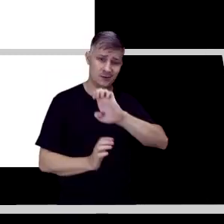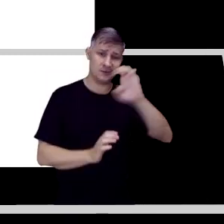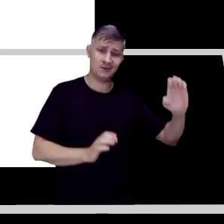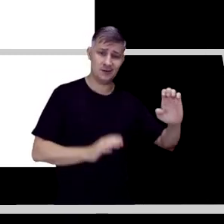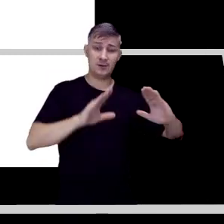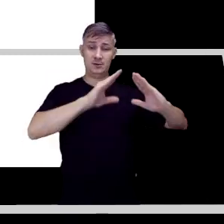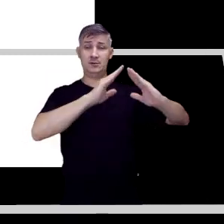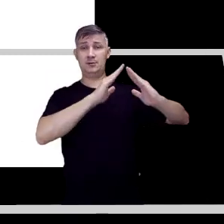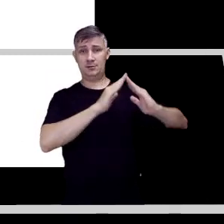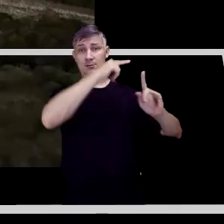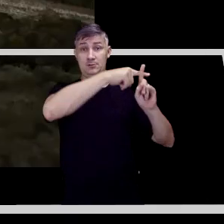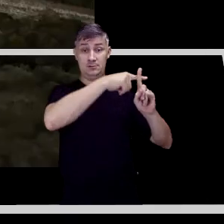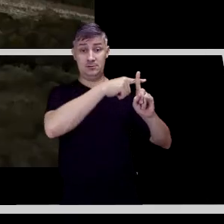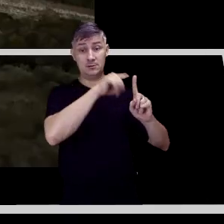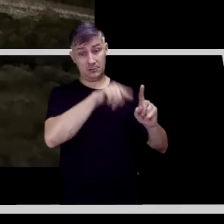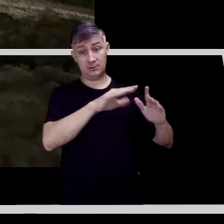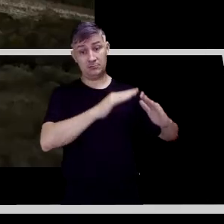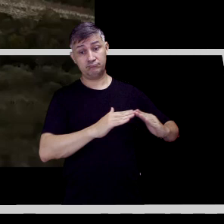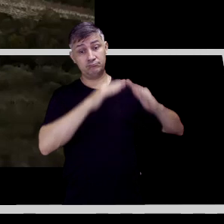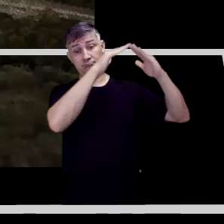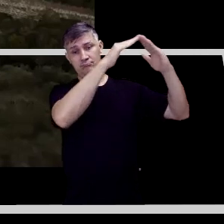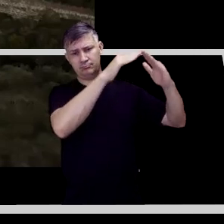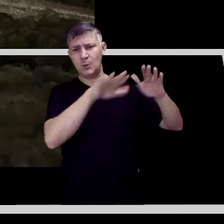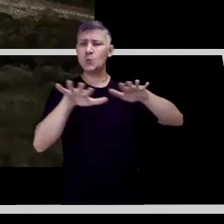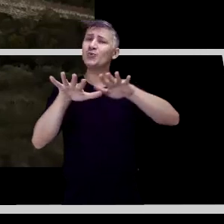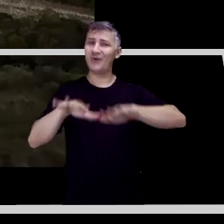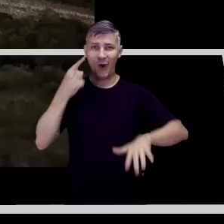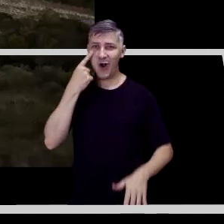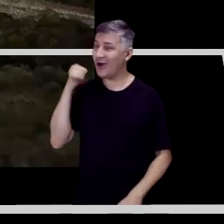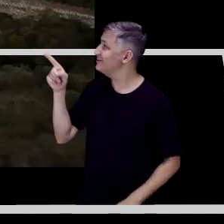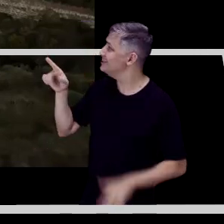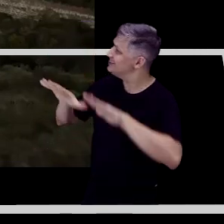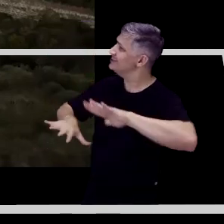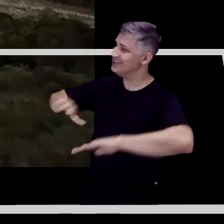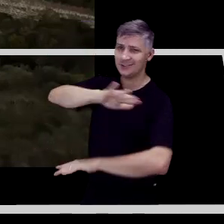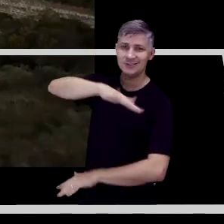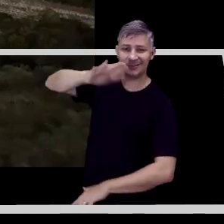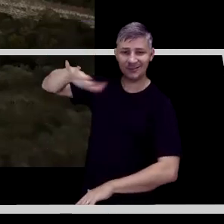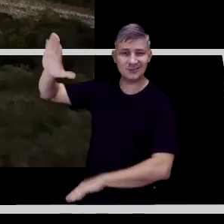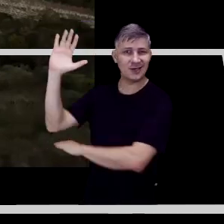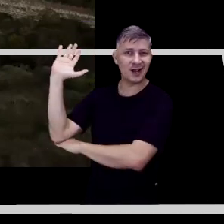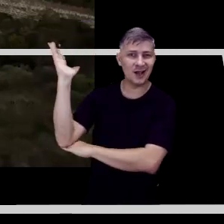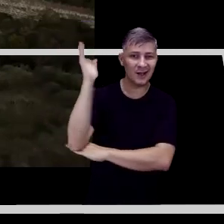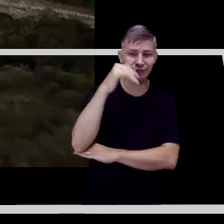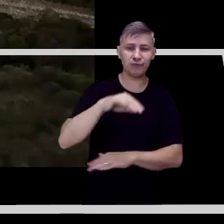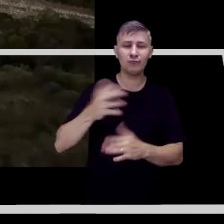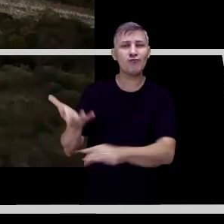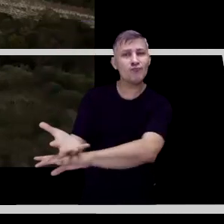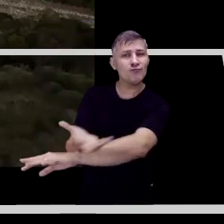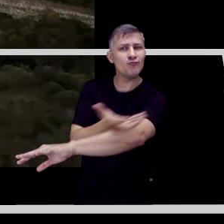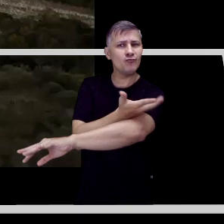e o da esquerda, então, é a capela, que ela está assim, nessa paisagem incrível, assim, de